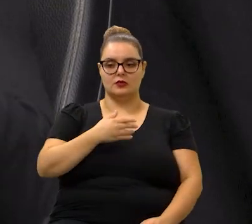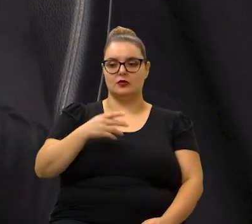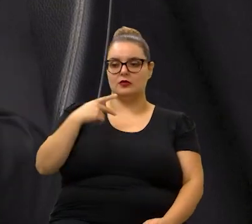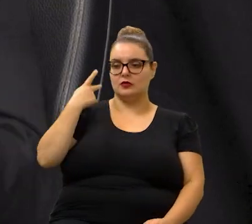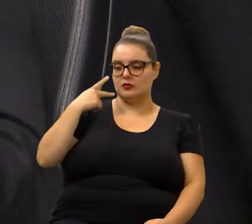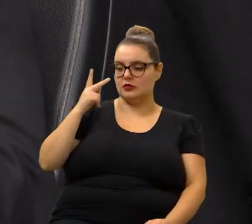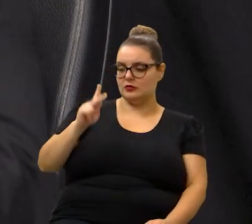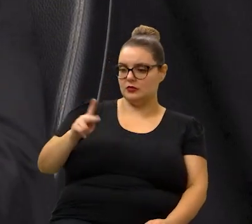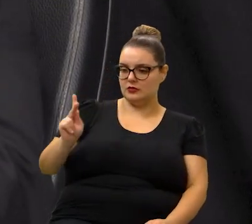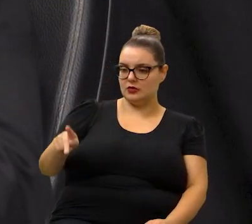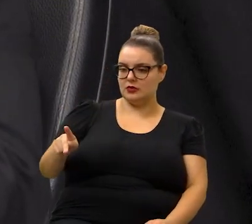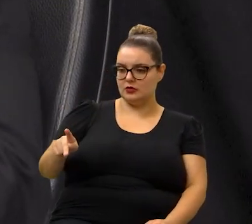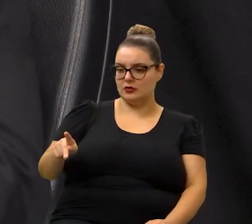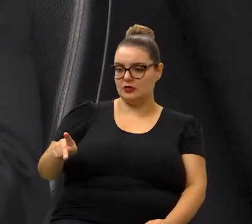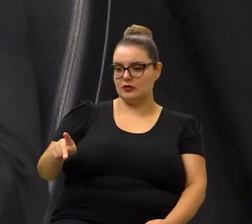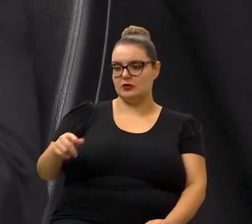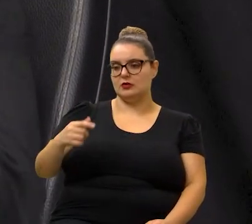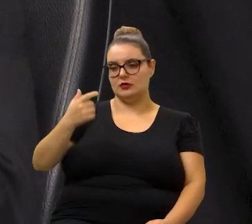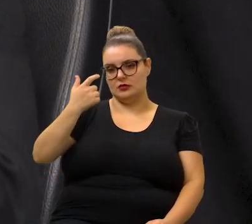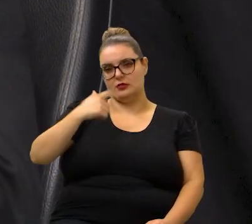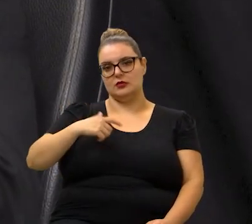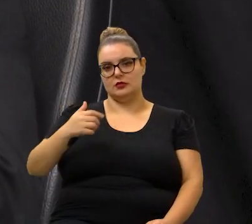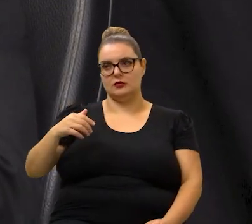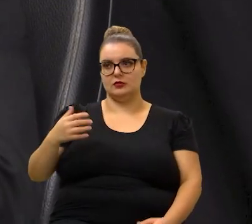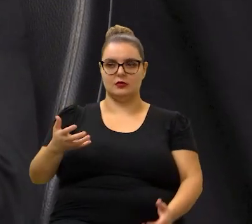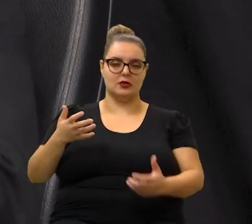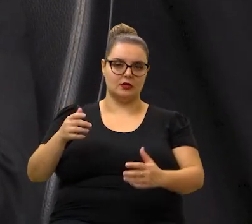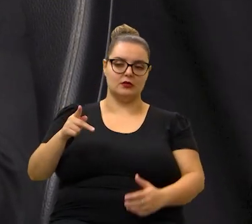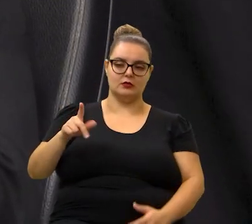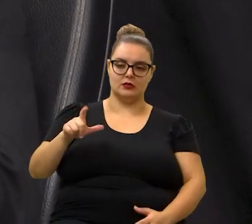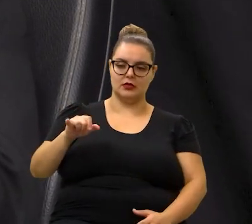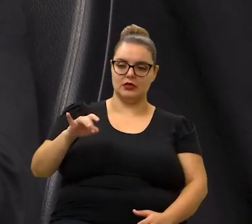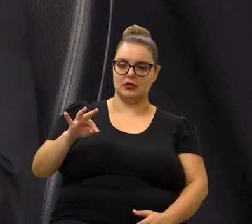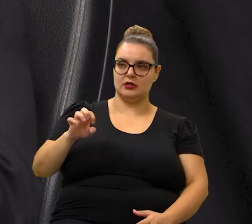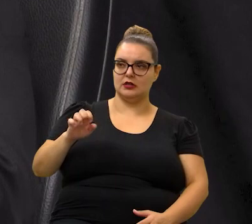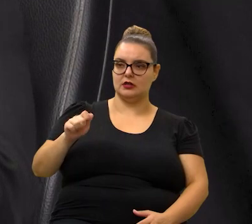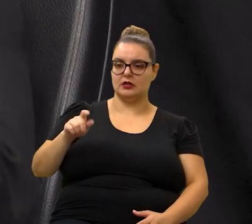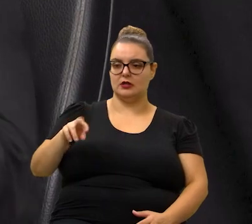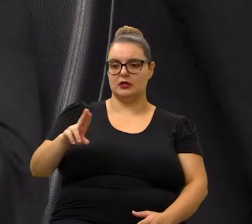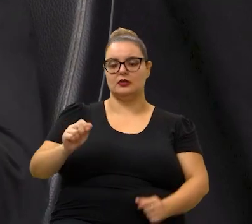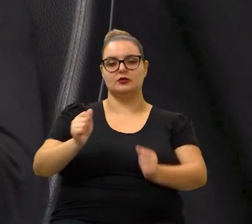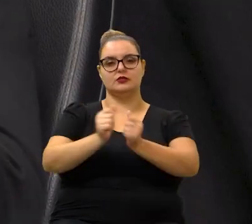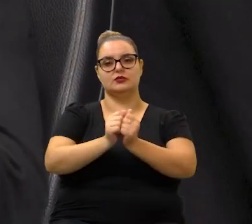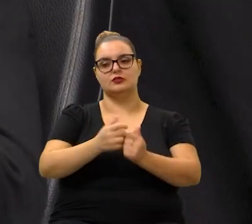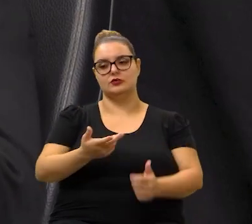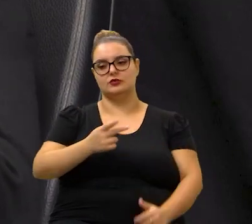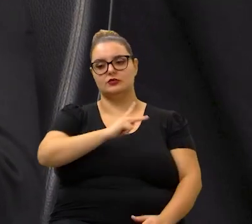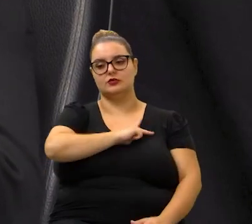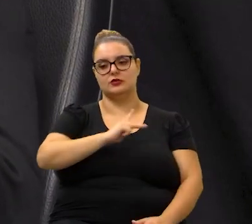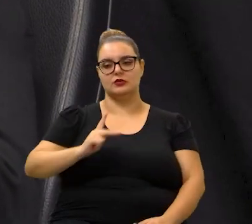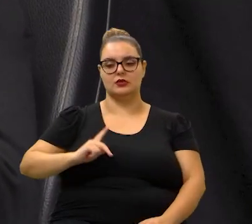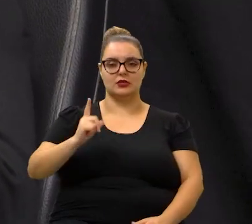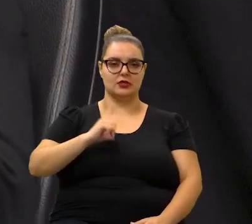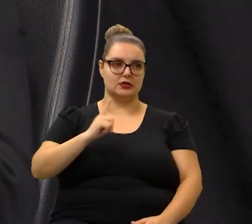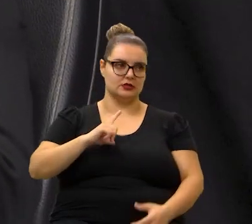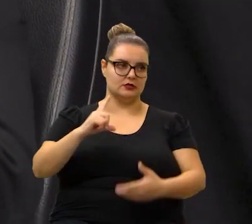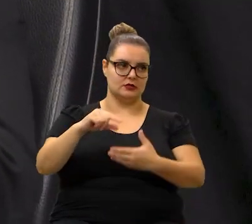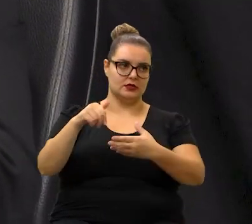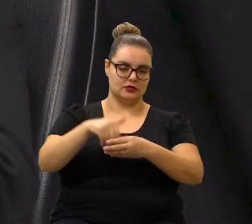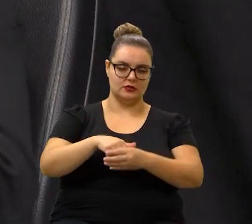Professor Alberto deixa eu pleitear né essa situação junto ao presidente porque teve a eleição na